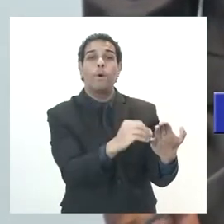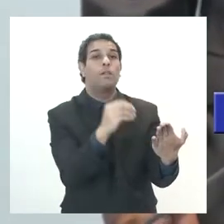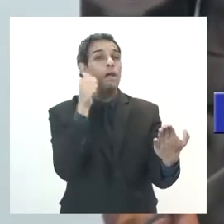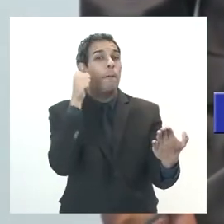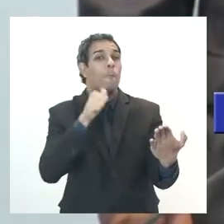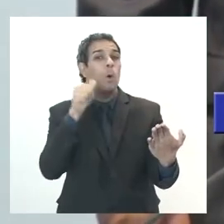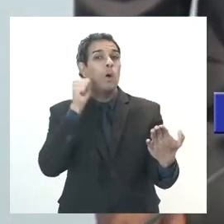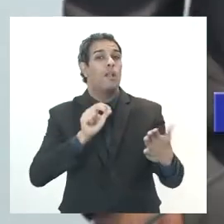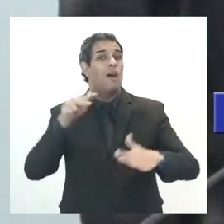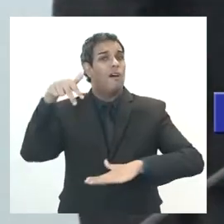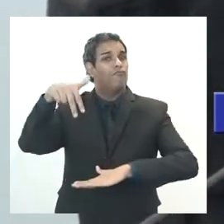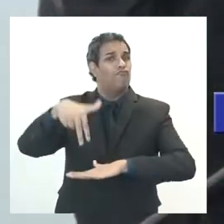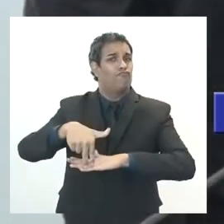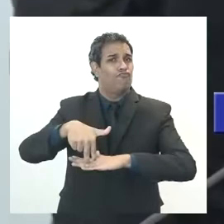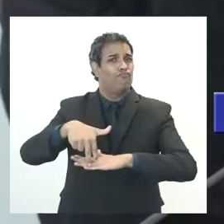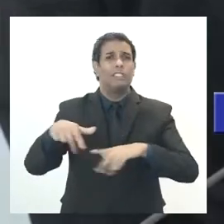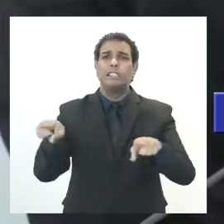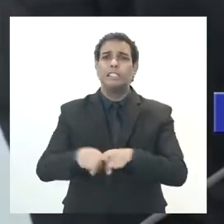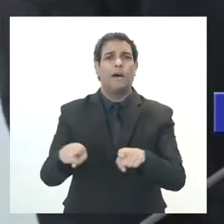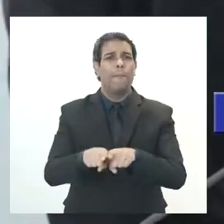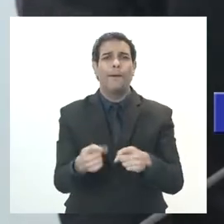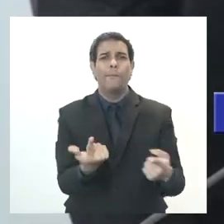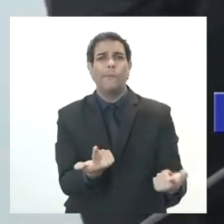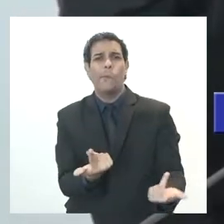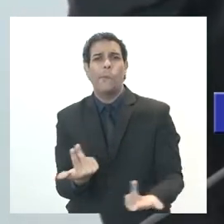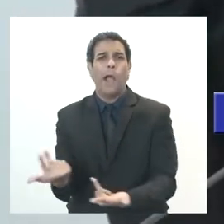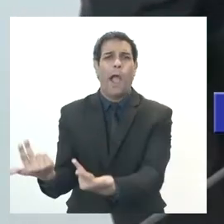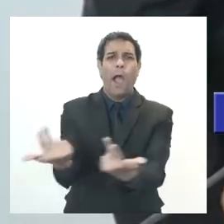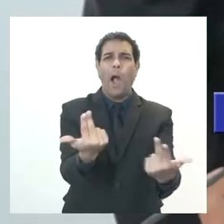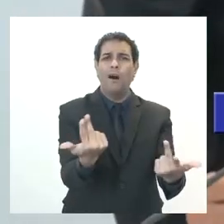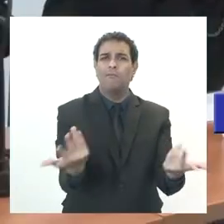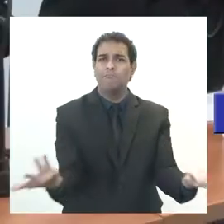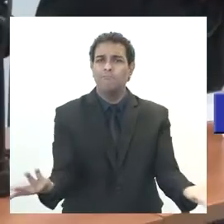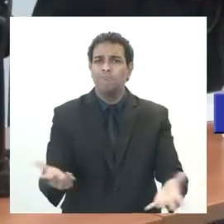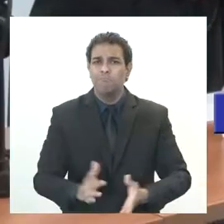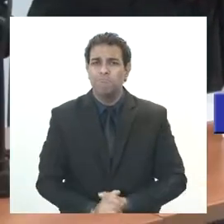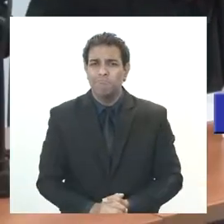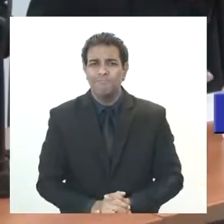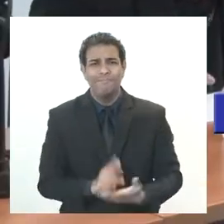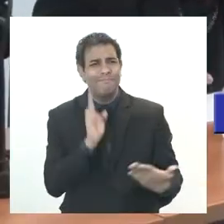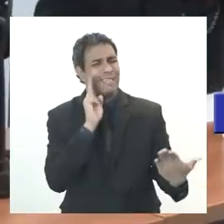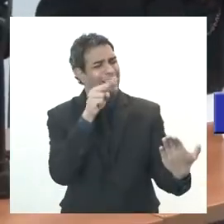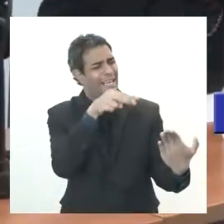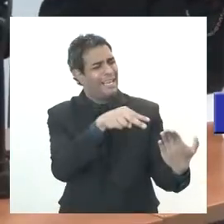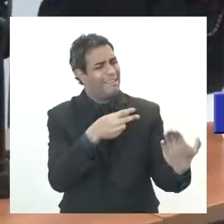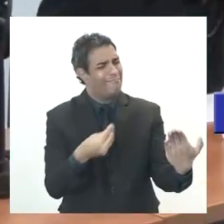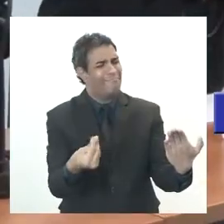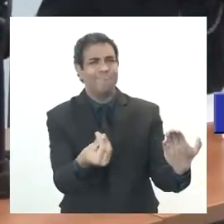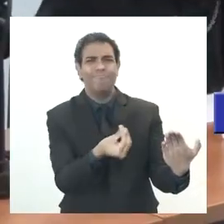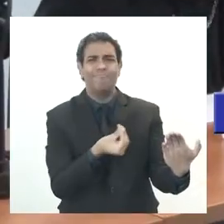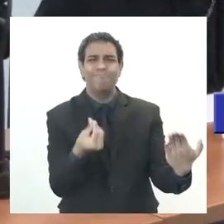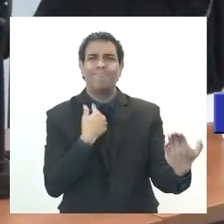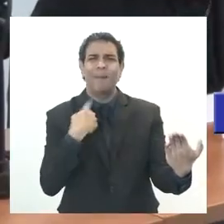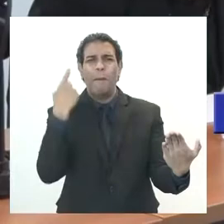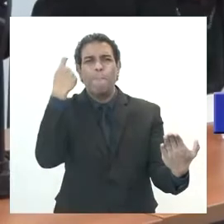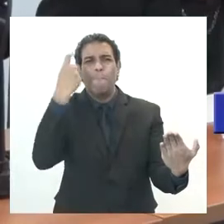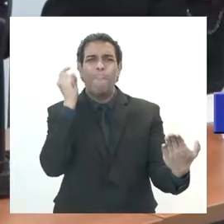mulher também na mesa né e e fiquei eu aqui ó